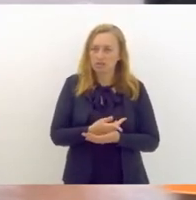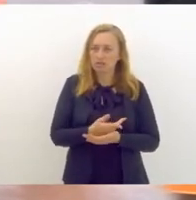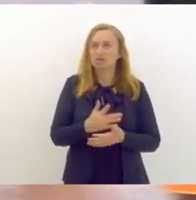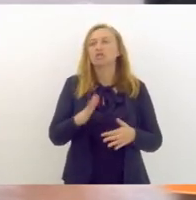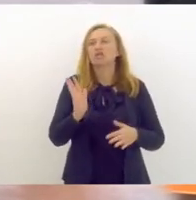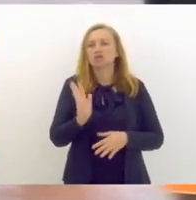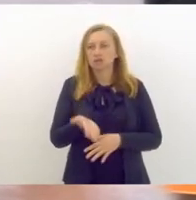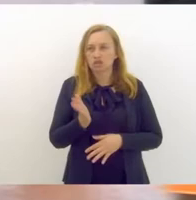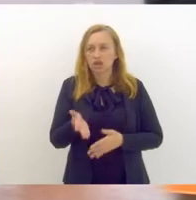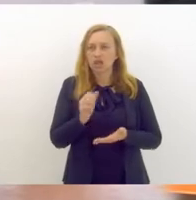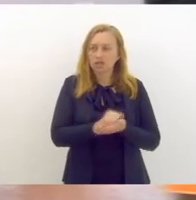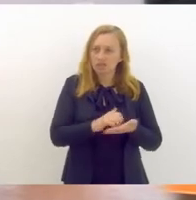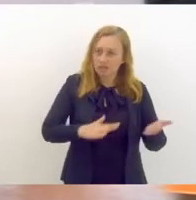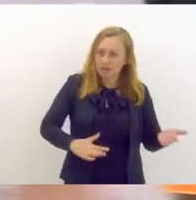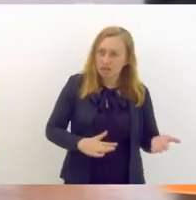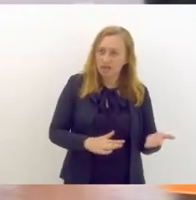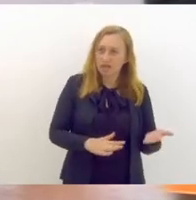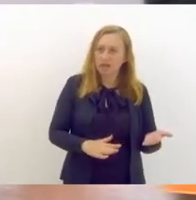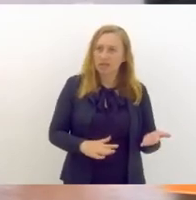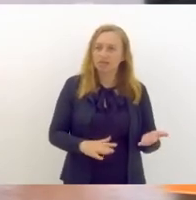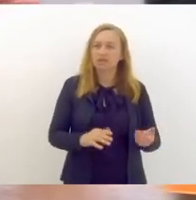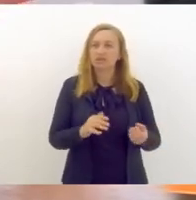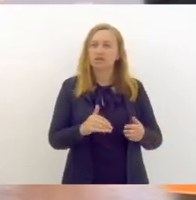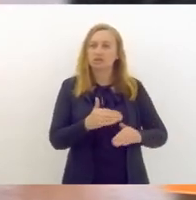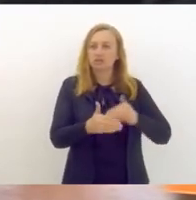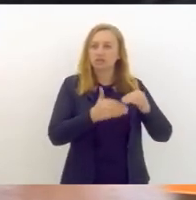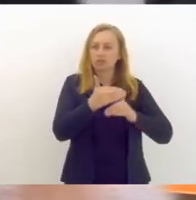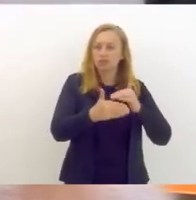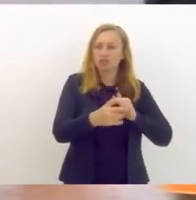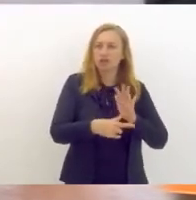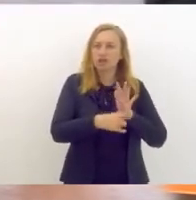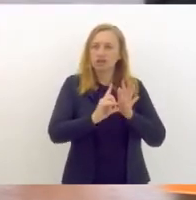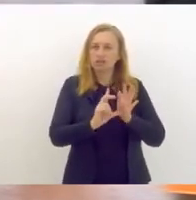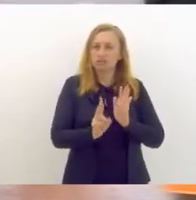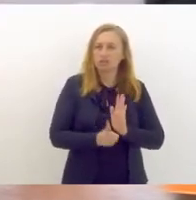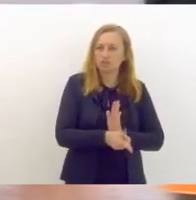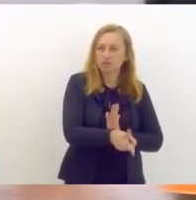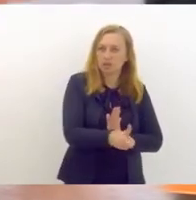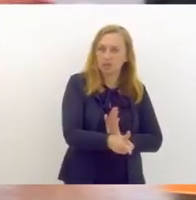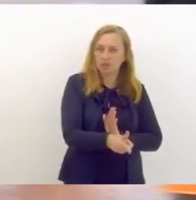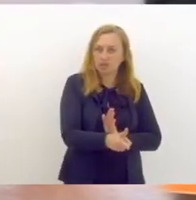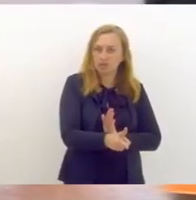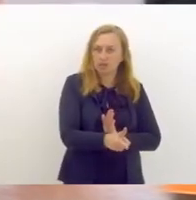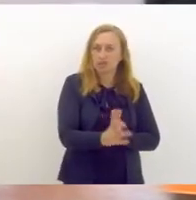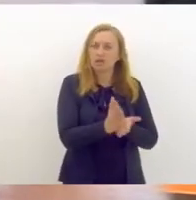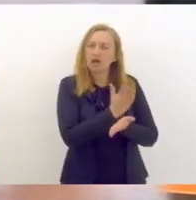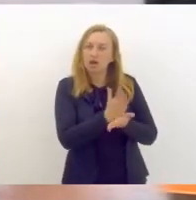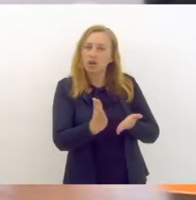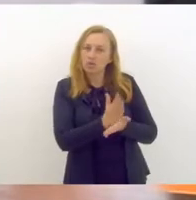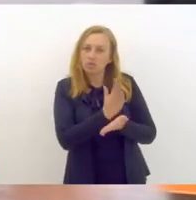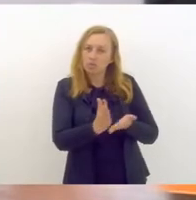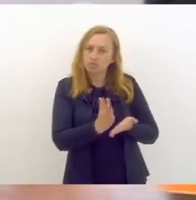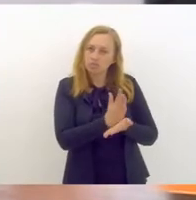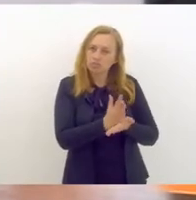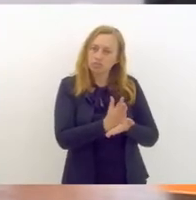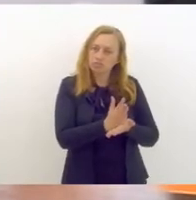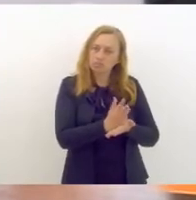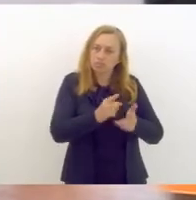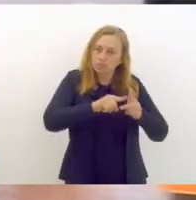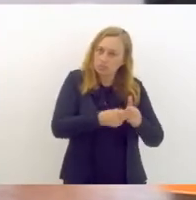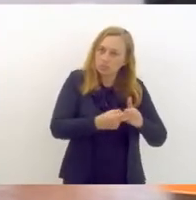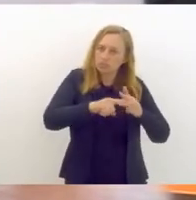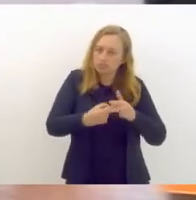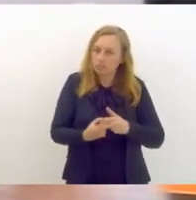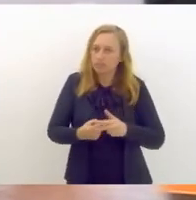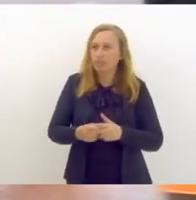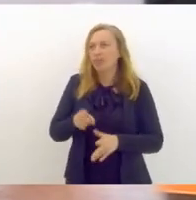as atividades que já estavam sendo desenvolvidas permaneceram apenas alguma ampliação, né?